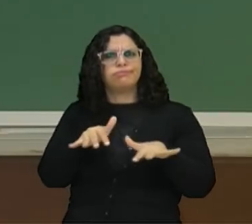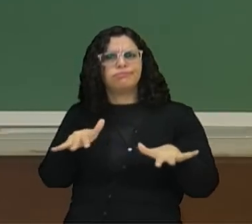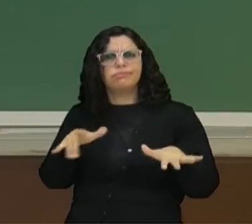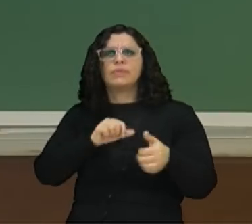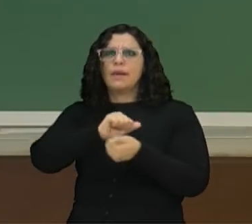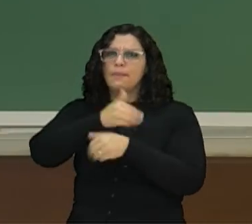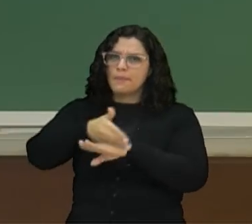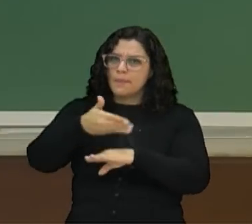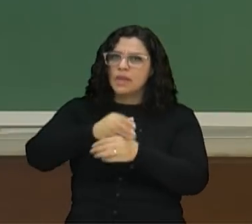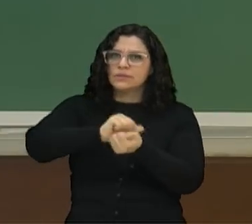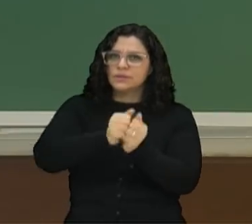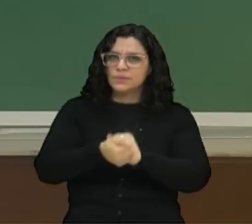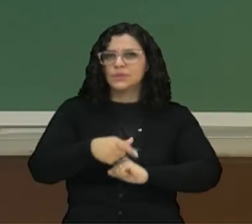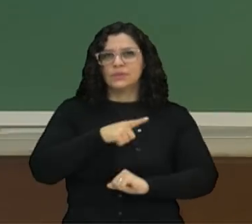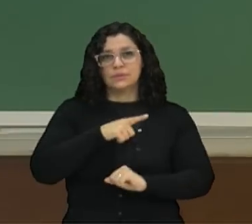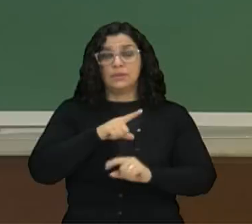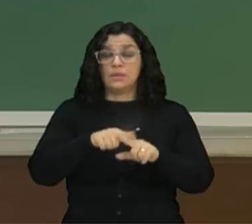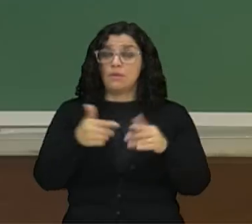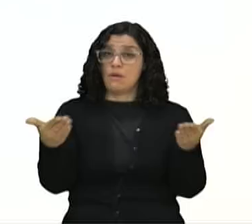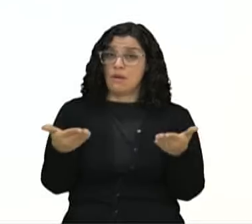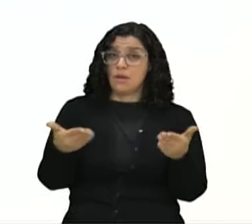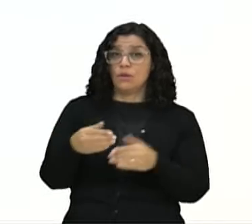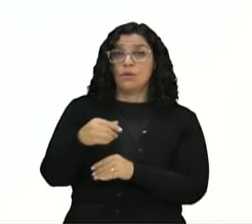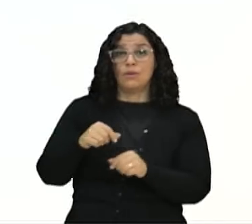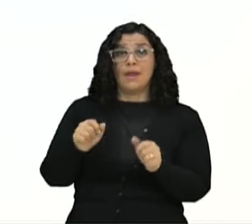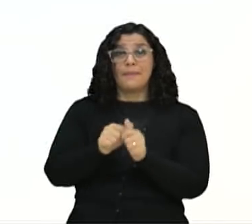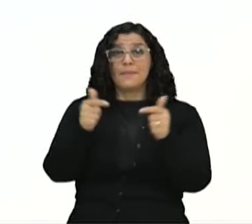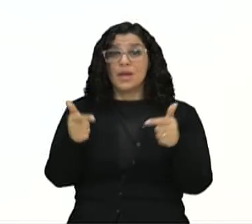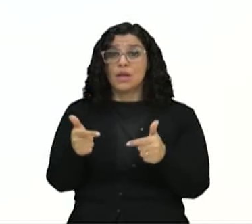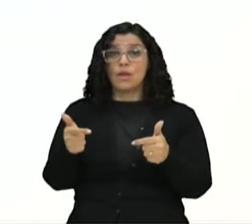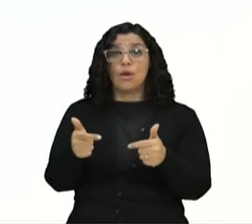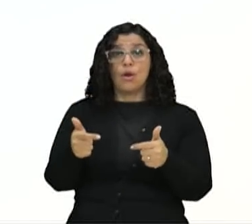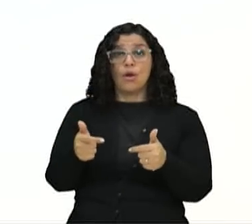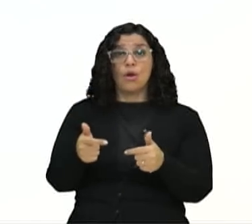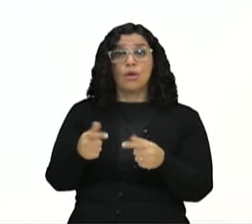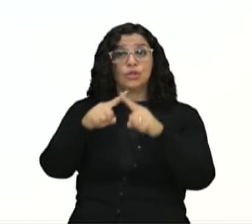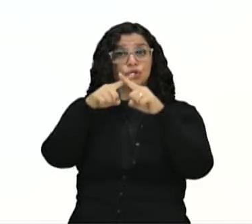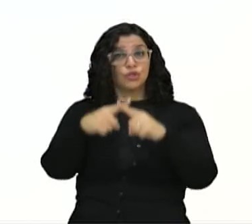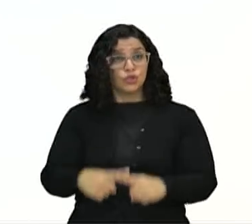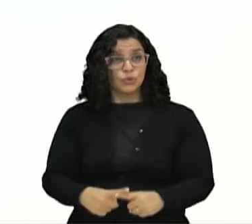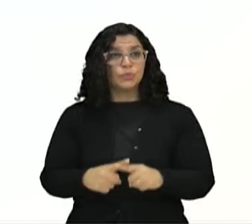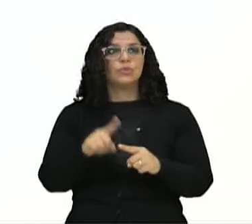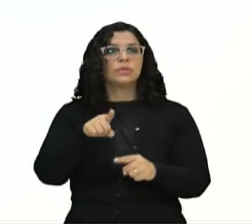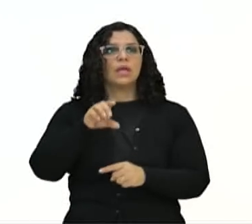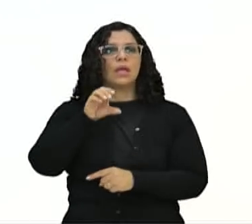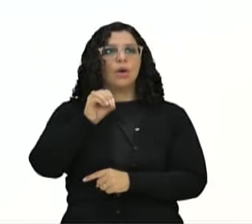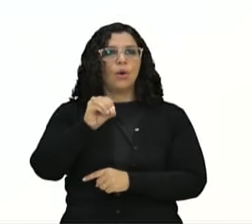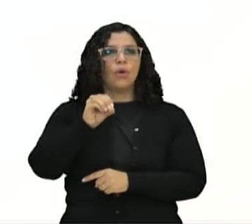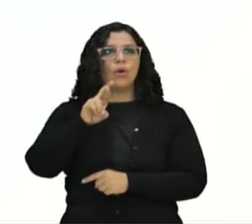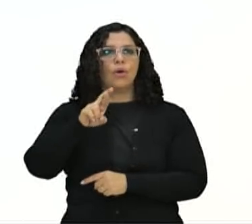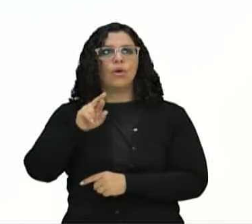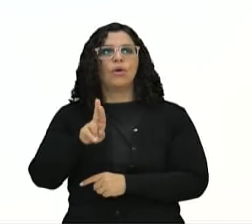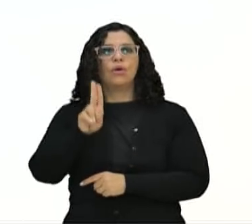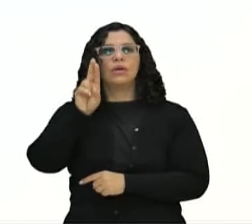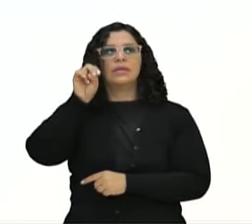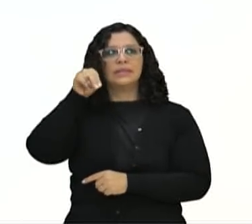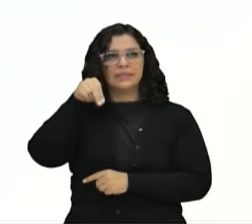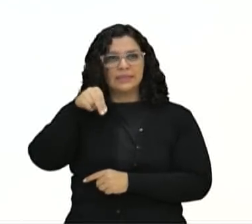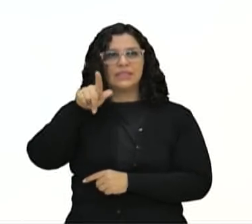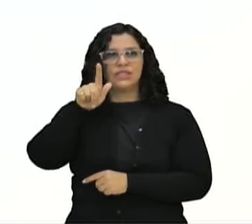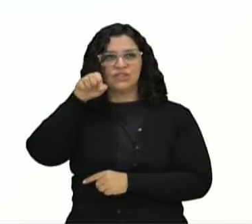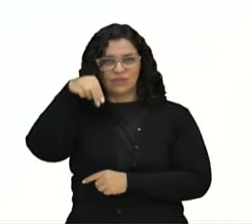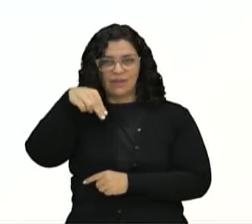né? A maior prova do mundo, então, o Origen, realiza-se anualmente